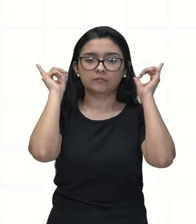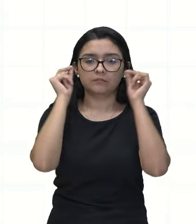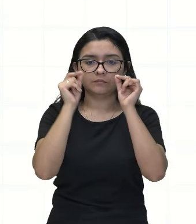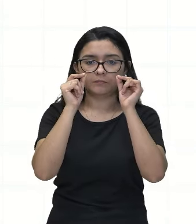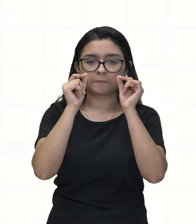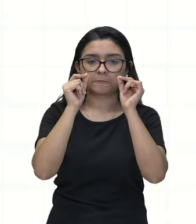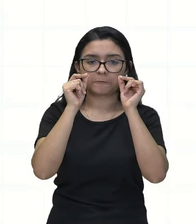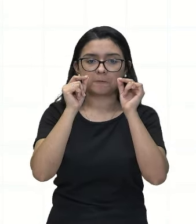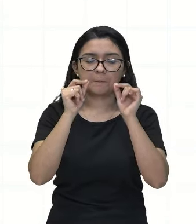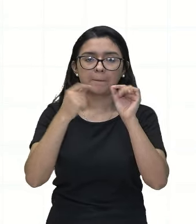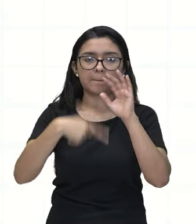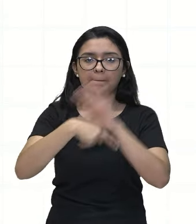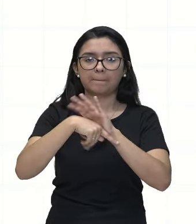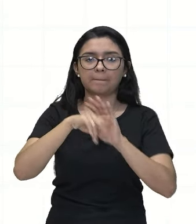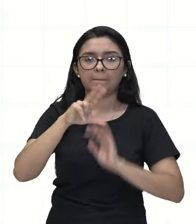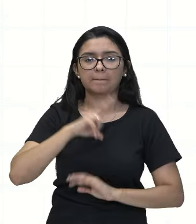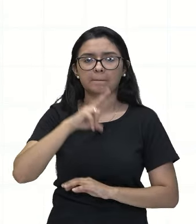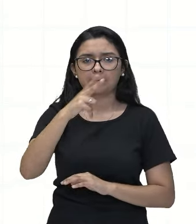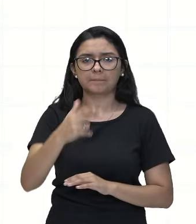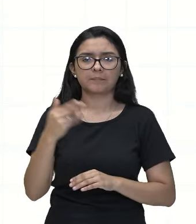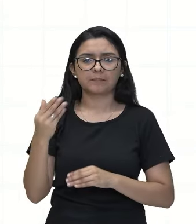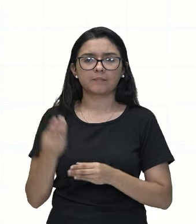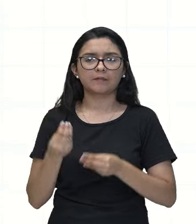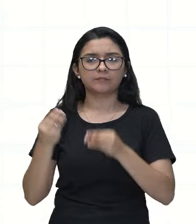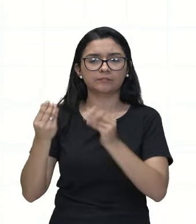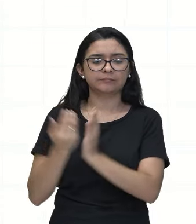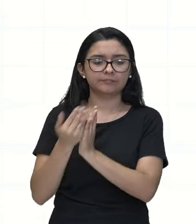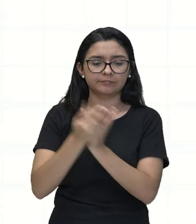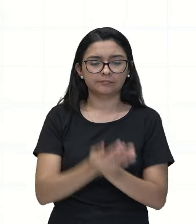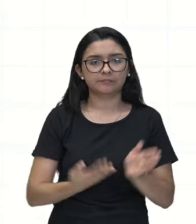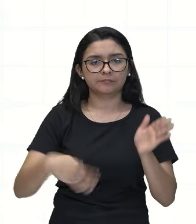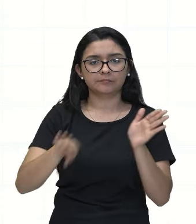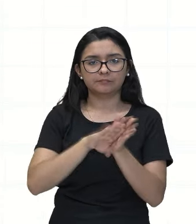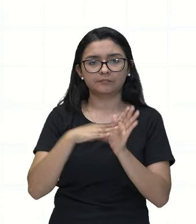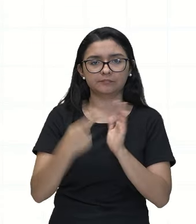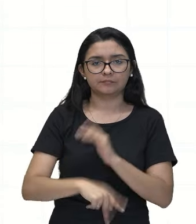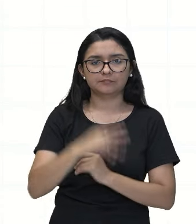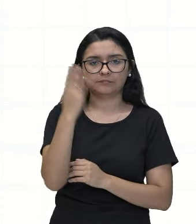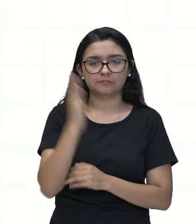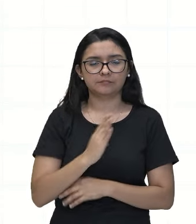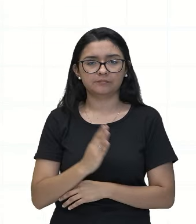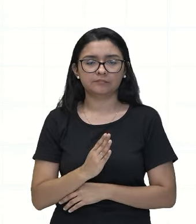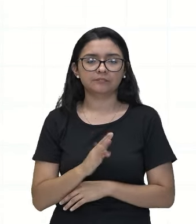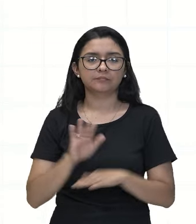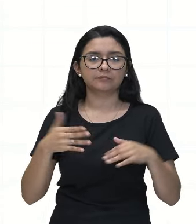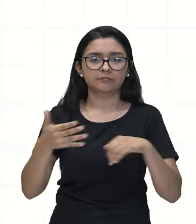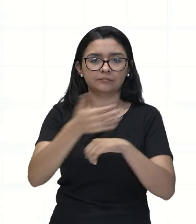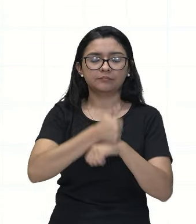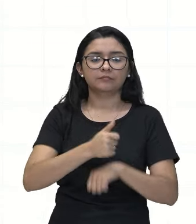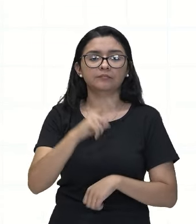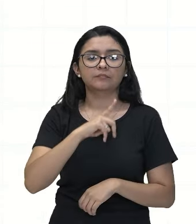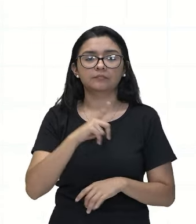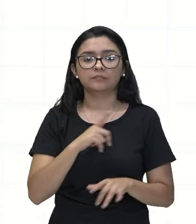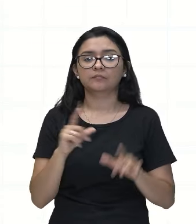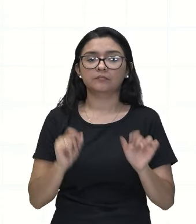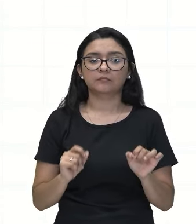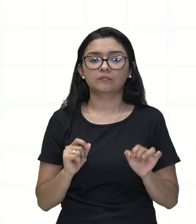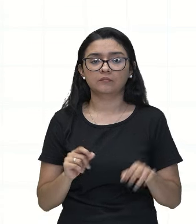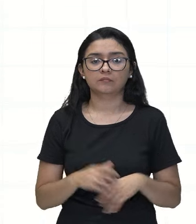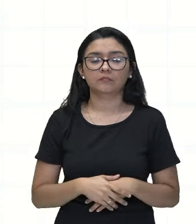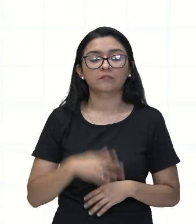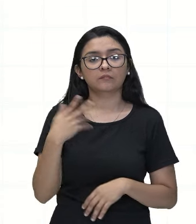que os portugueses né quando vieram aqui pro Brasil aquela coisa toda de colonização eles tiveram a impressão de que